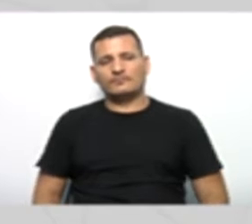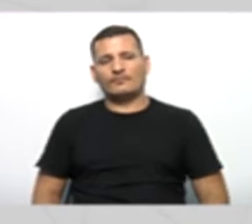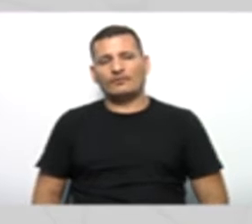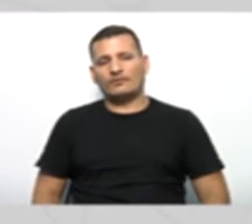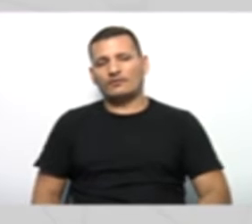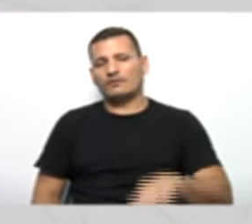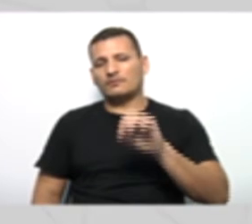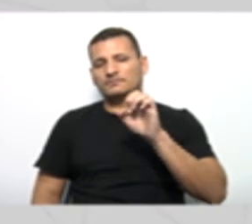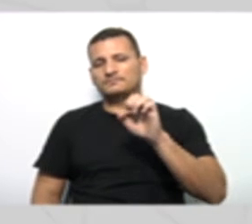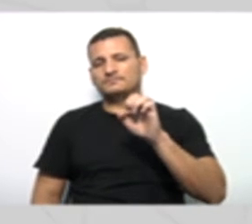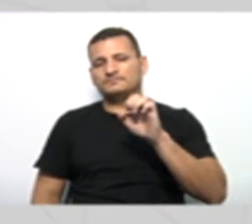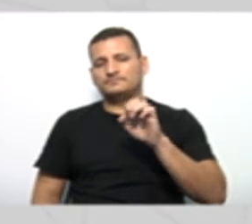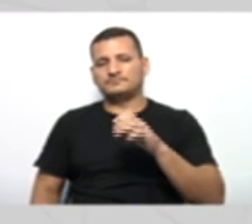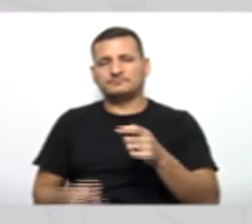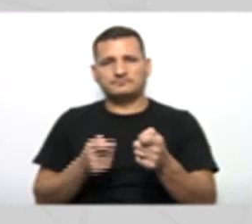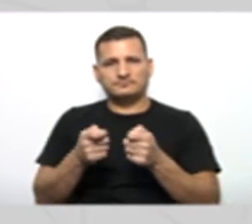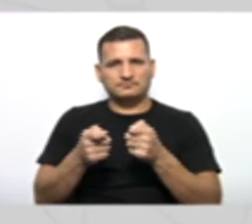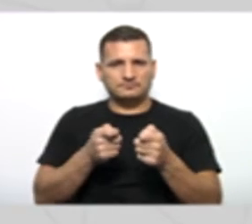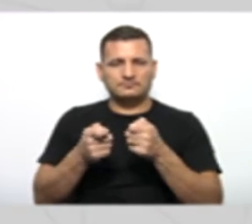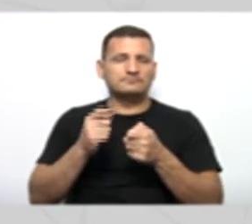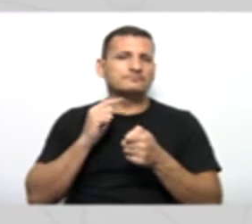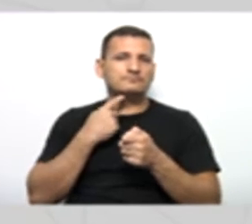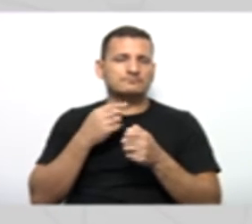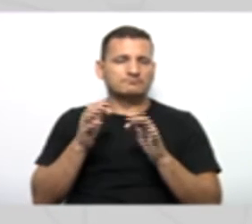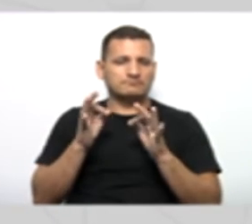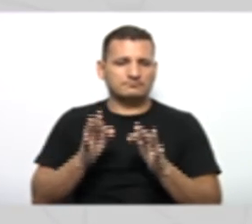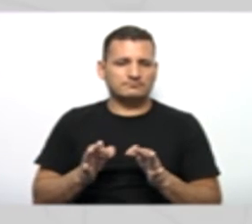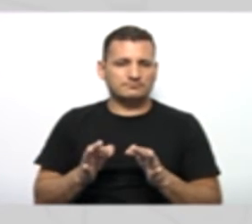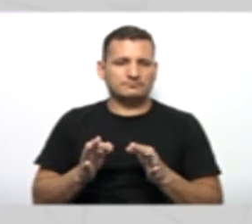Controle da poluição, correto.